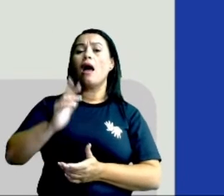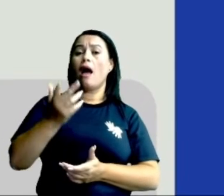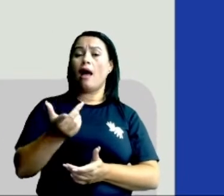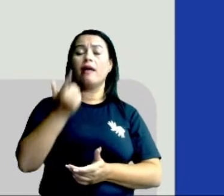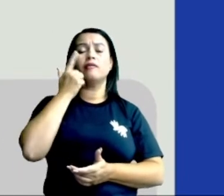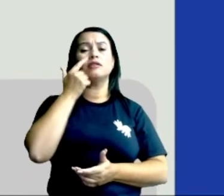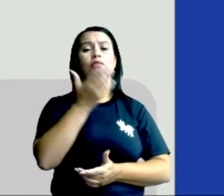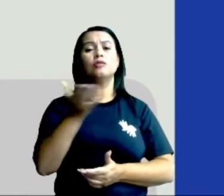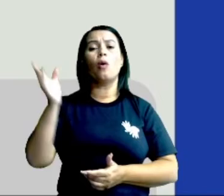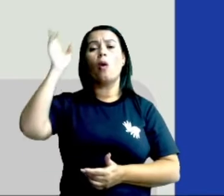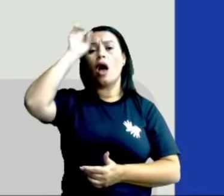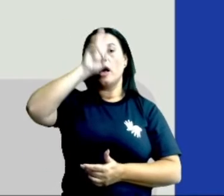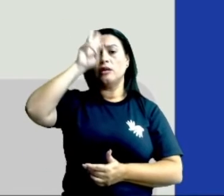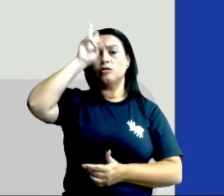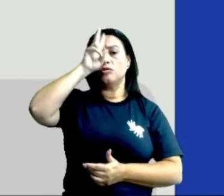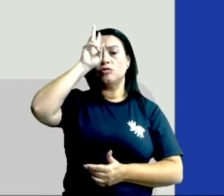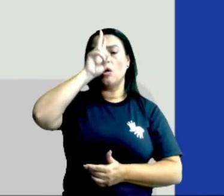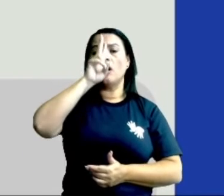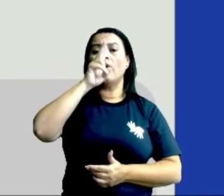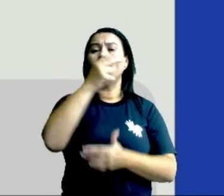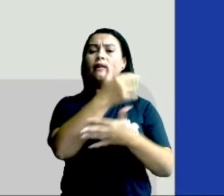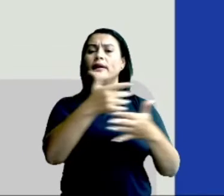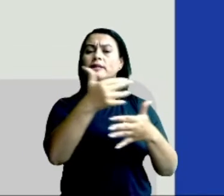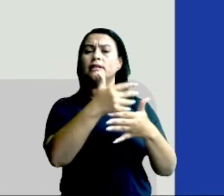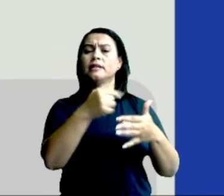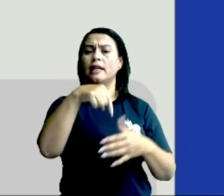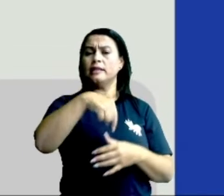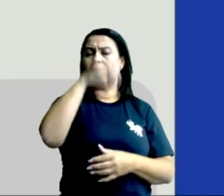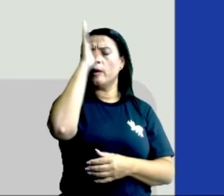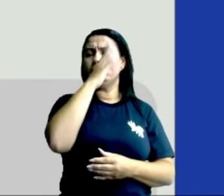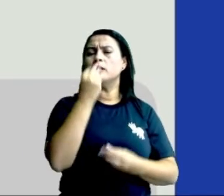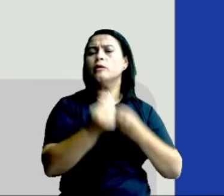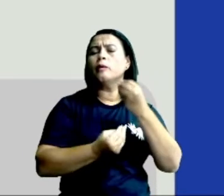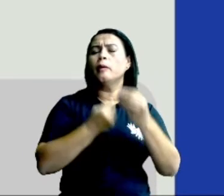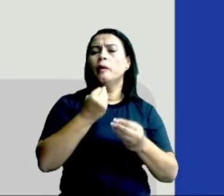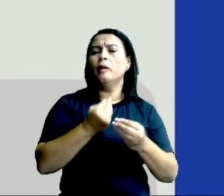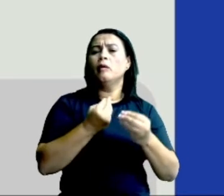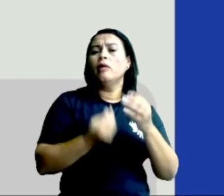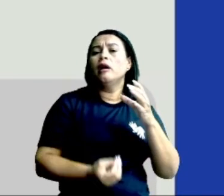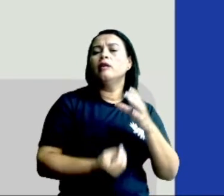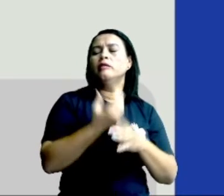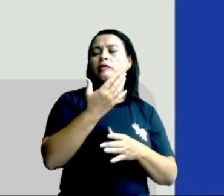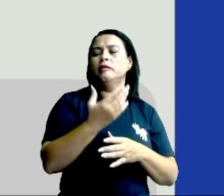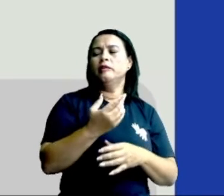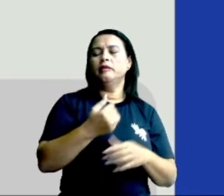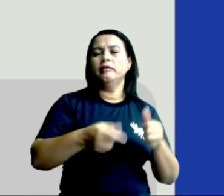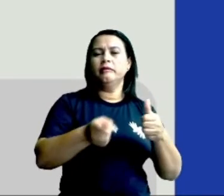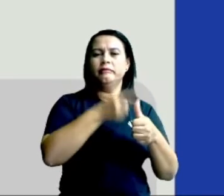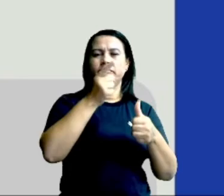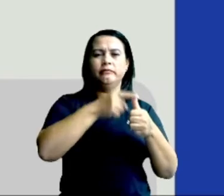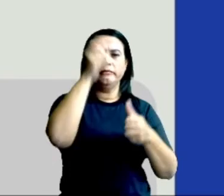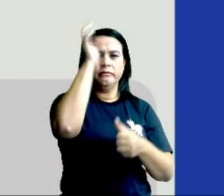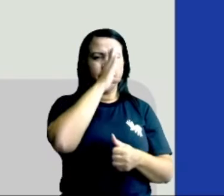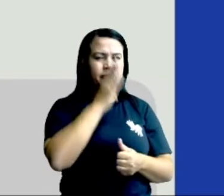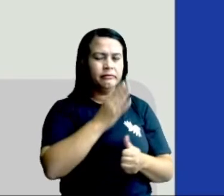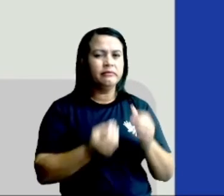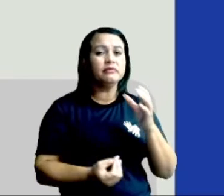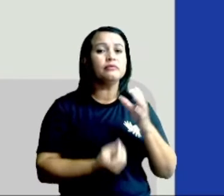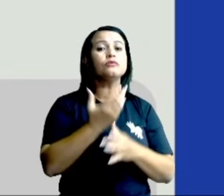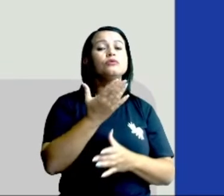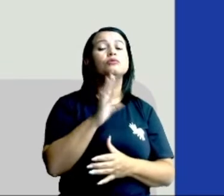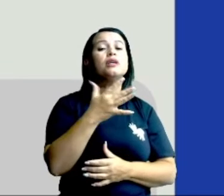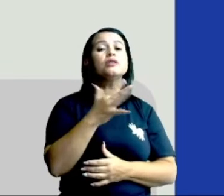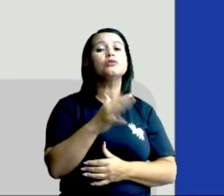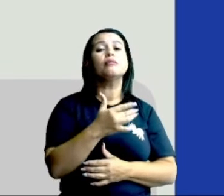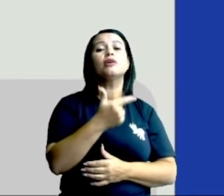Aí, ó, a história da urbanização no Brasil. Como é que surge essa urbanização? Primeiro, no Brasil, ele surge na segunda